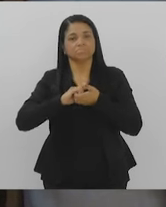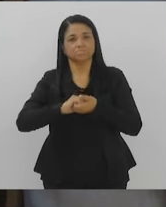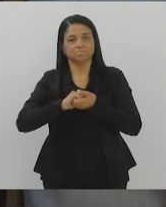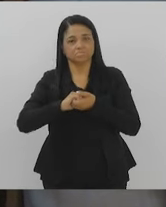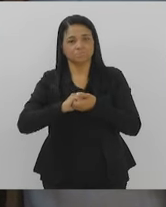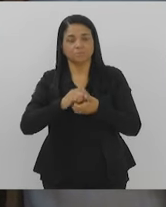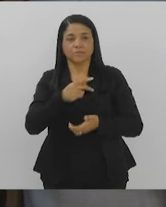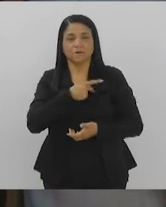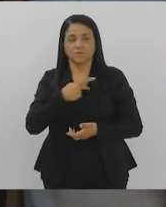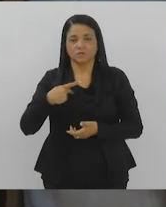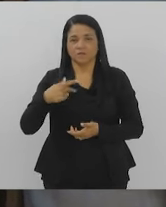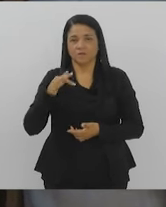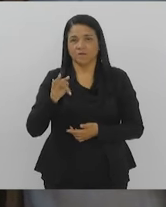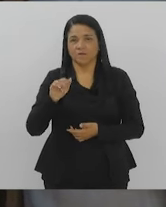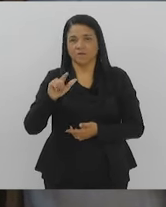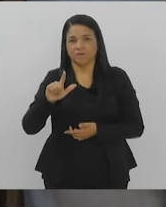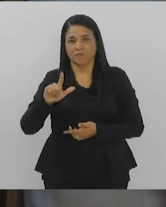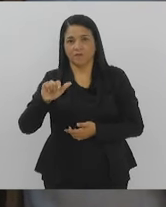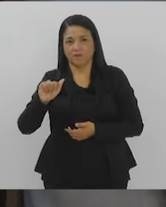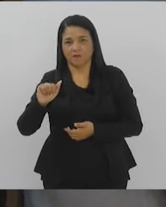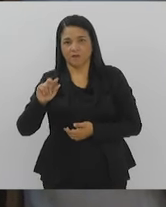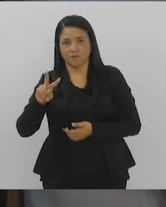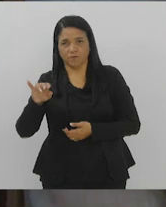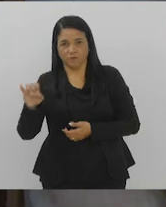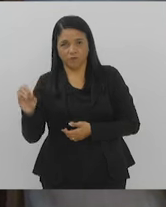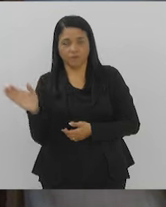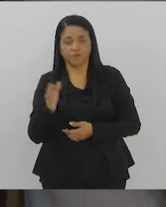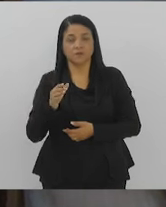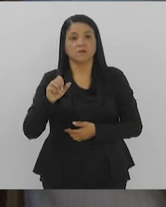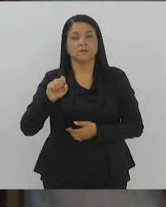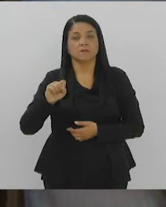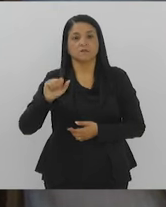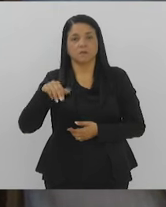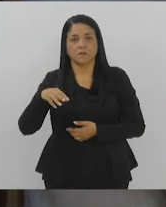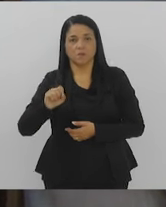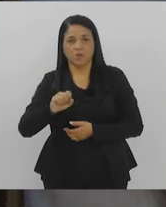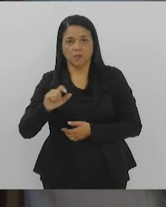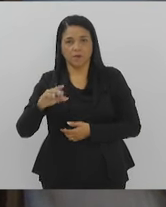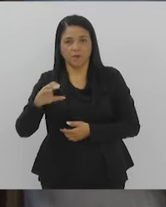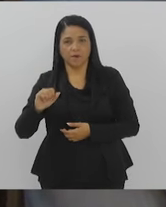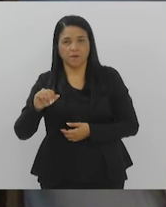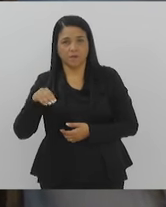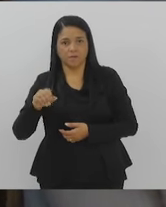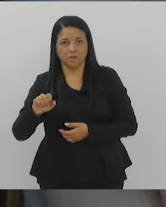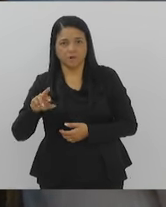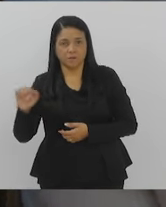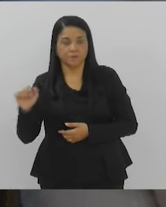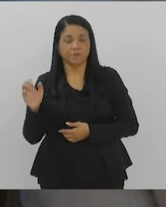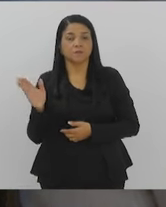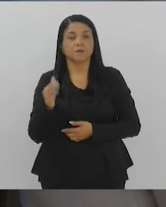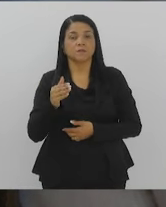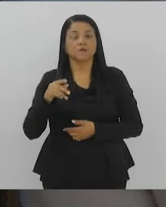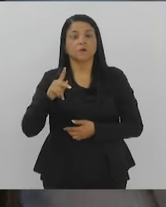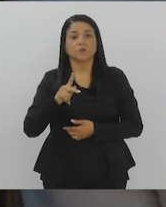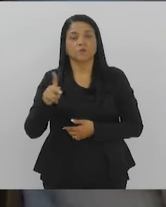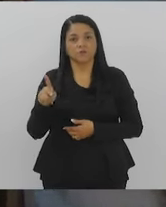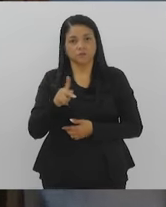pastor Flávio Marinho, ao pastor Samuel Câmara, ao